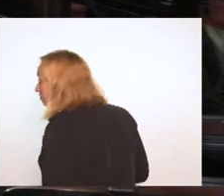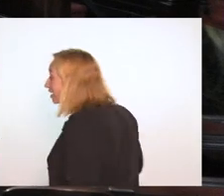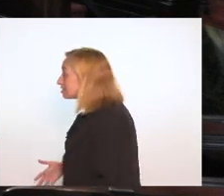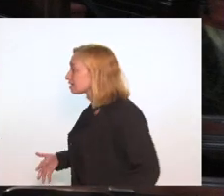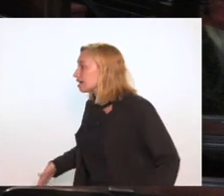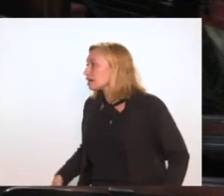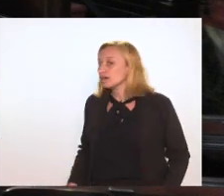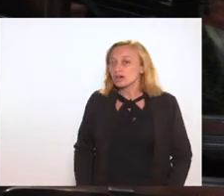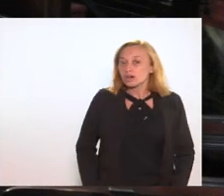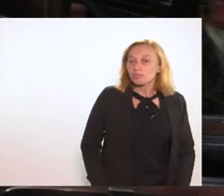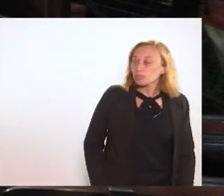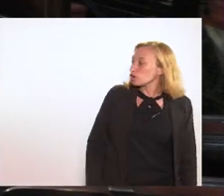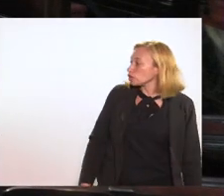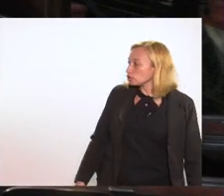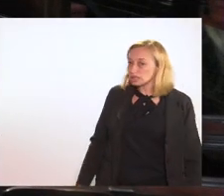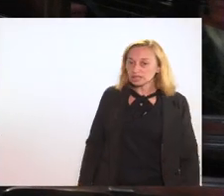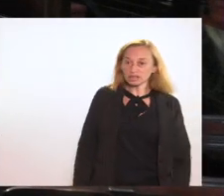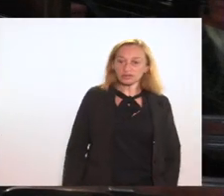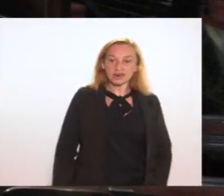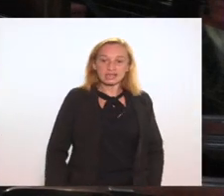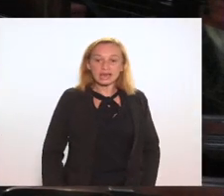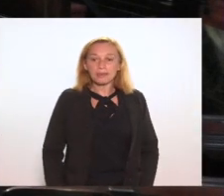E aí